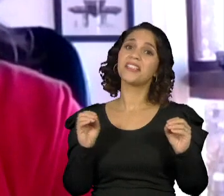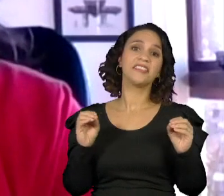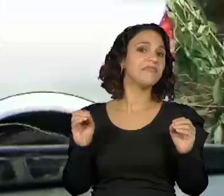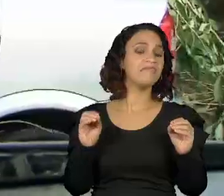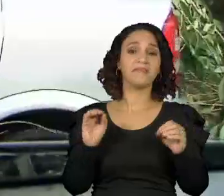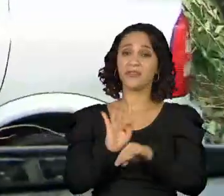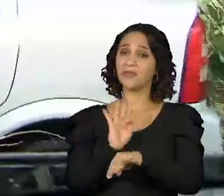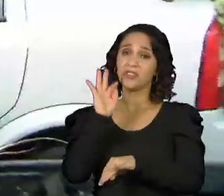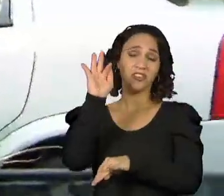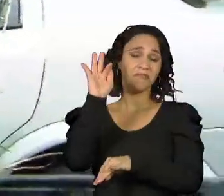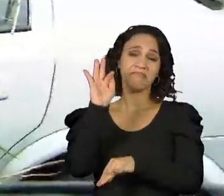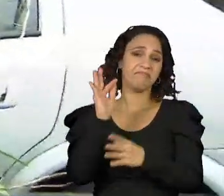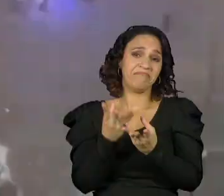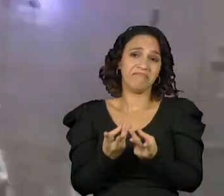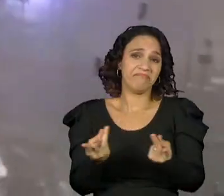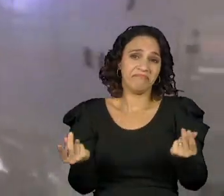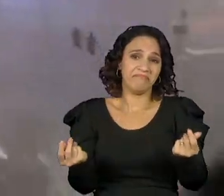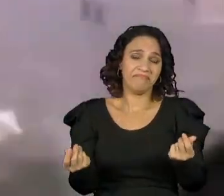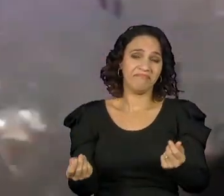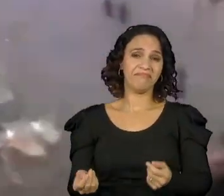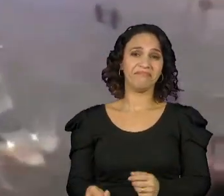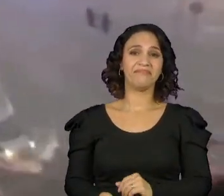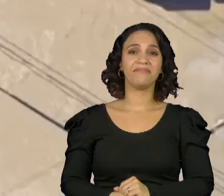ter um futuro.